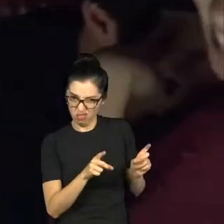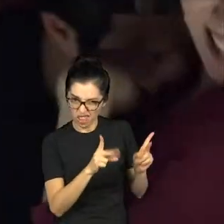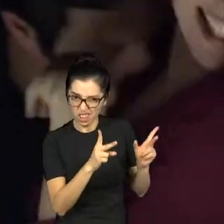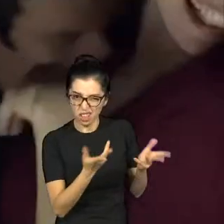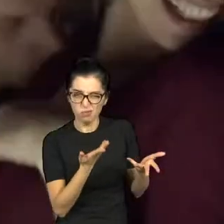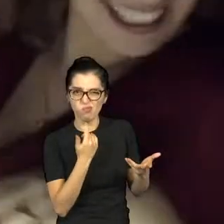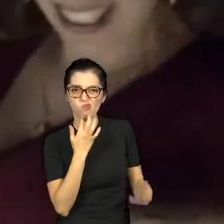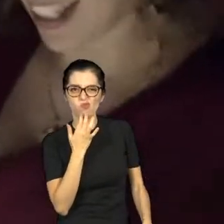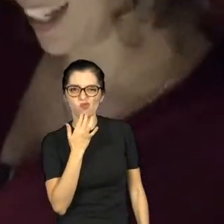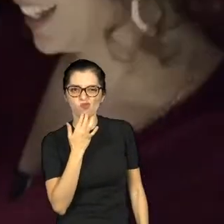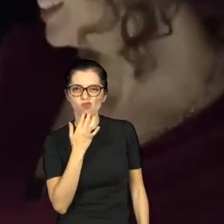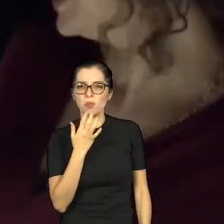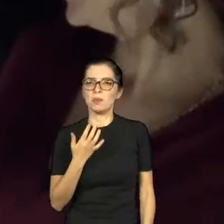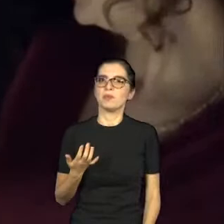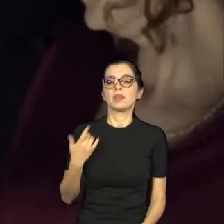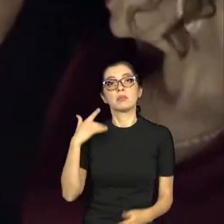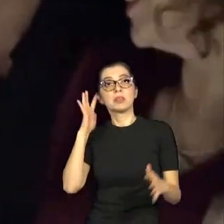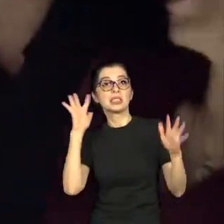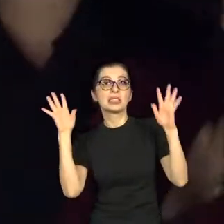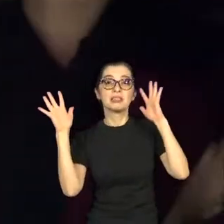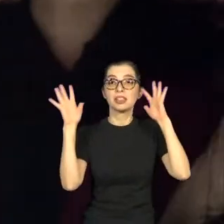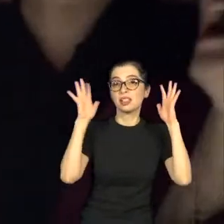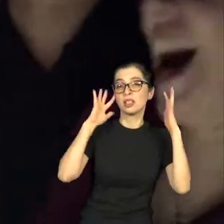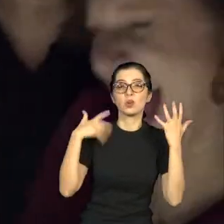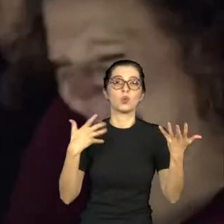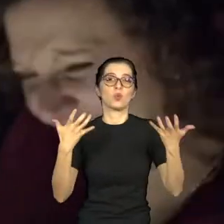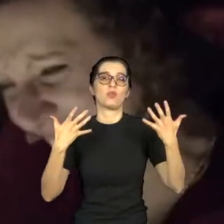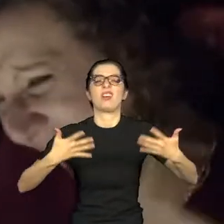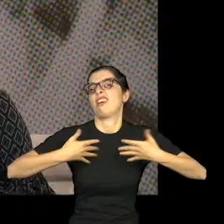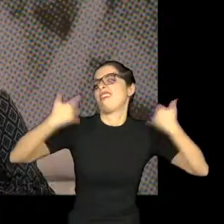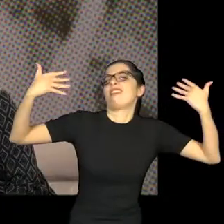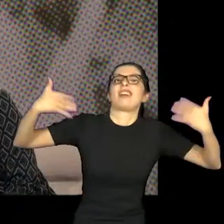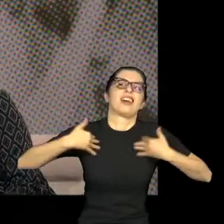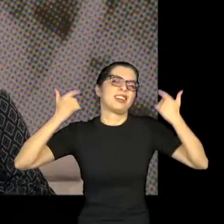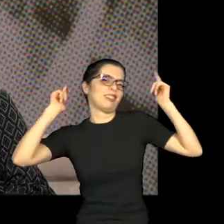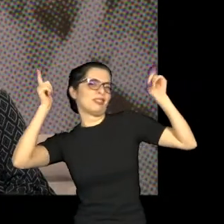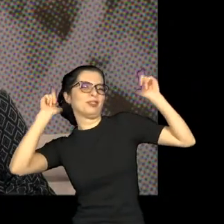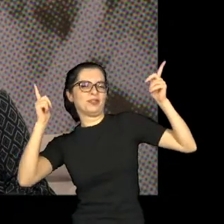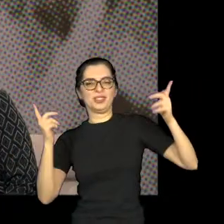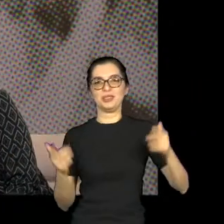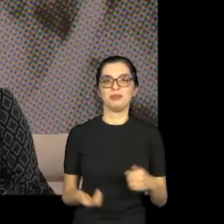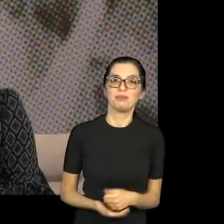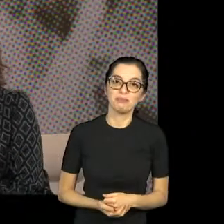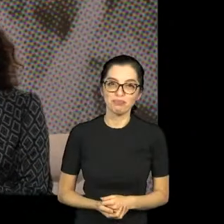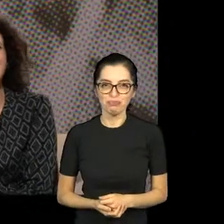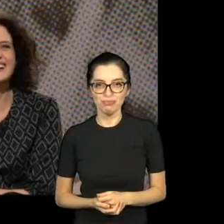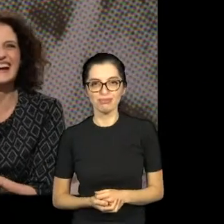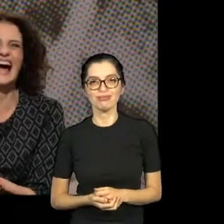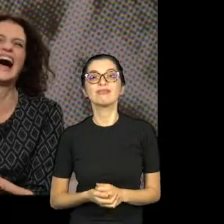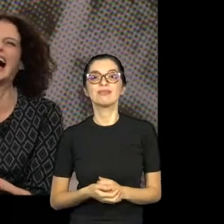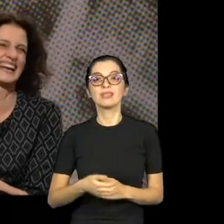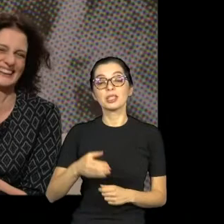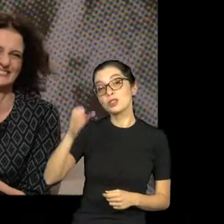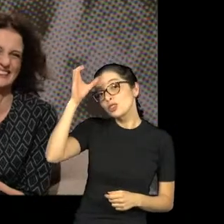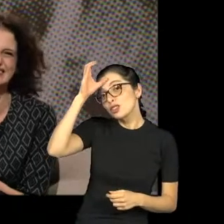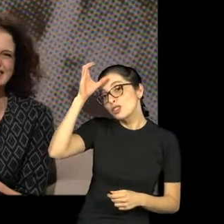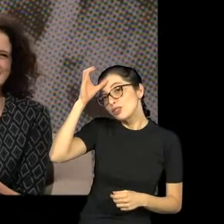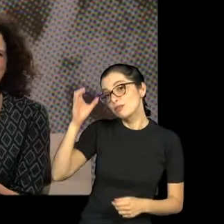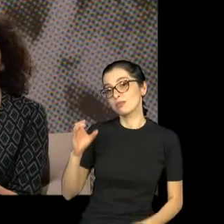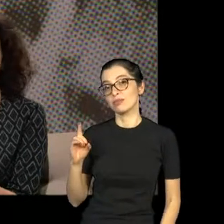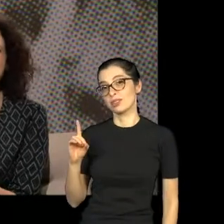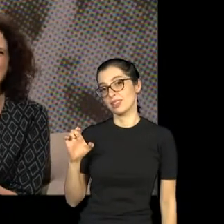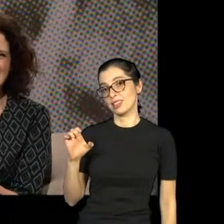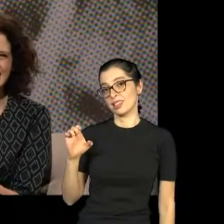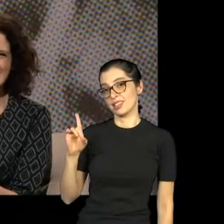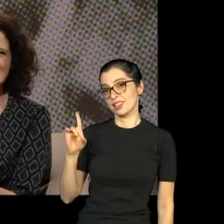Pode ser só mais uma música, eu quero cantar alegria, alegria! Te amo, Dê. Ó, no